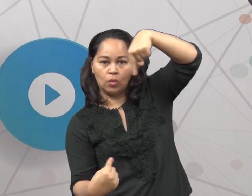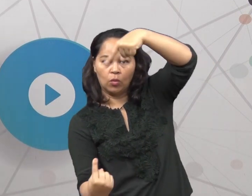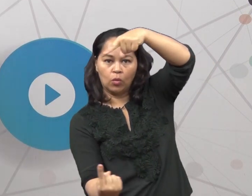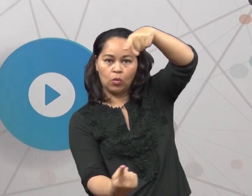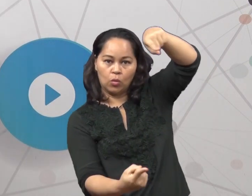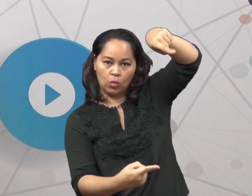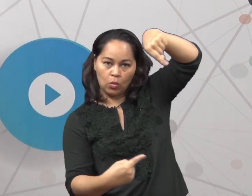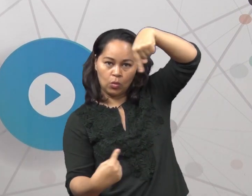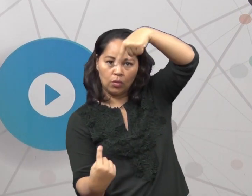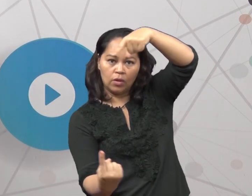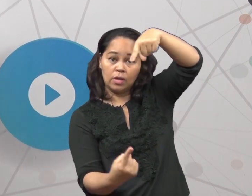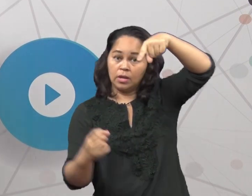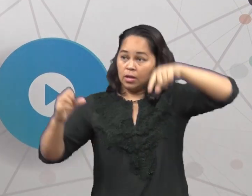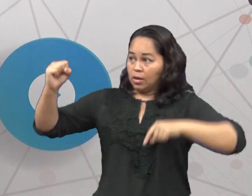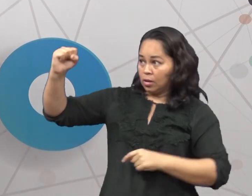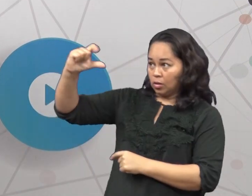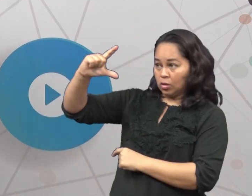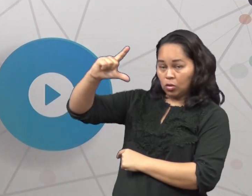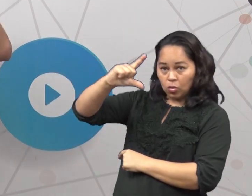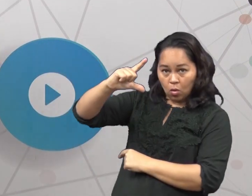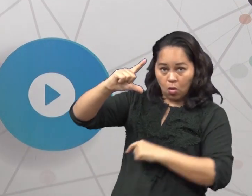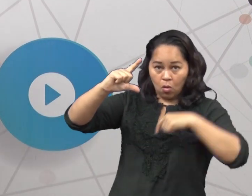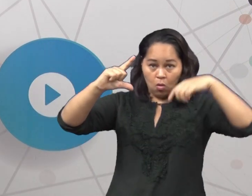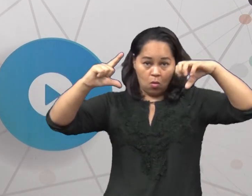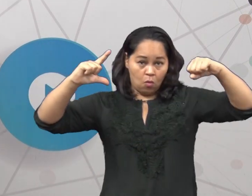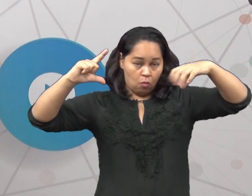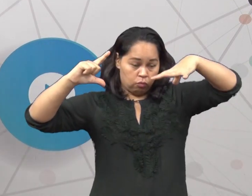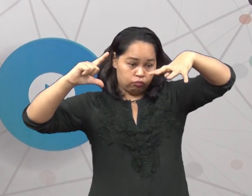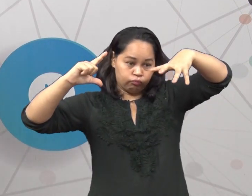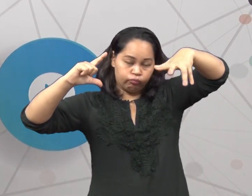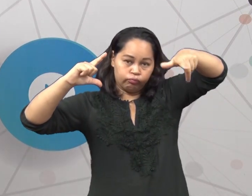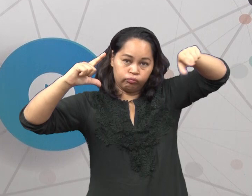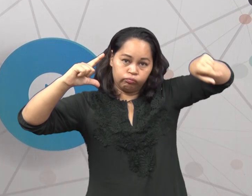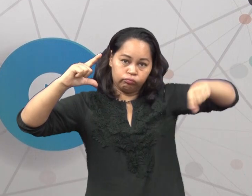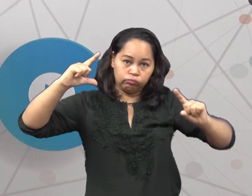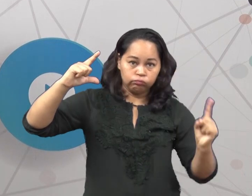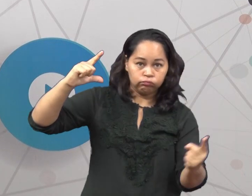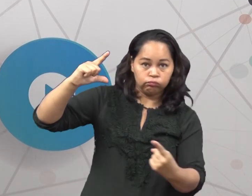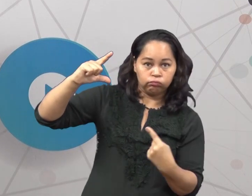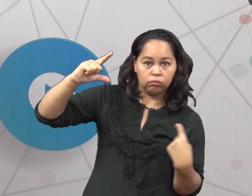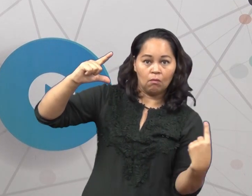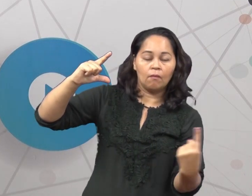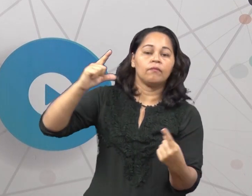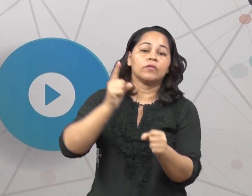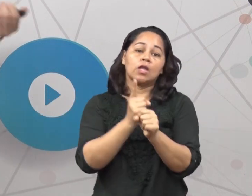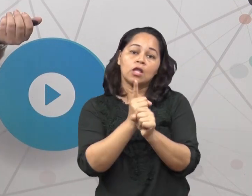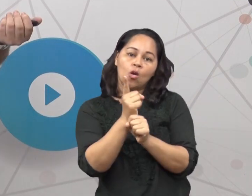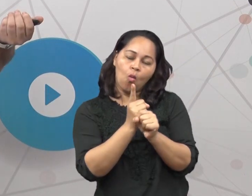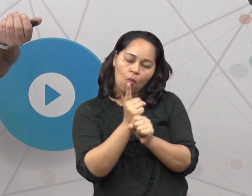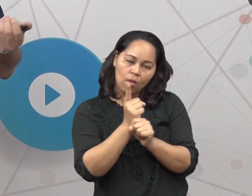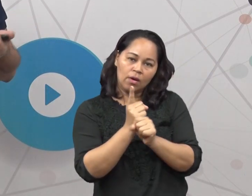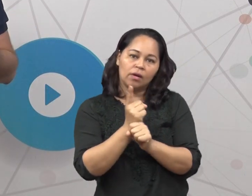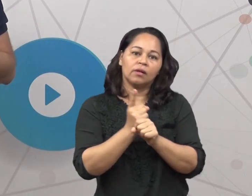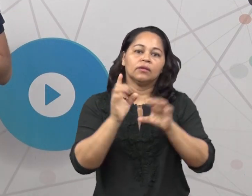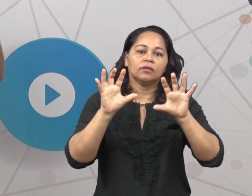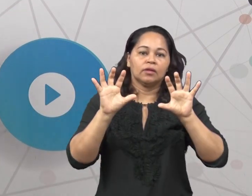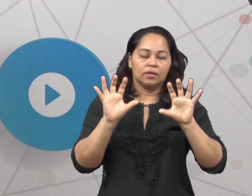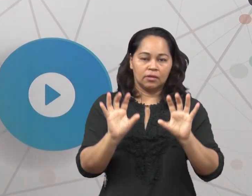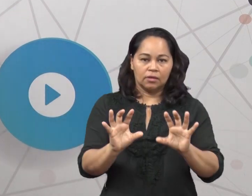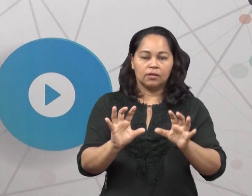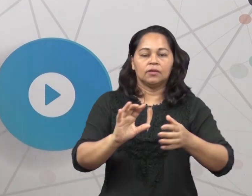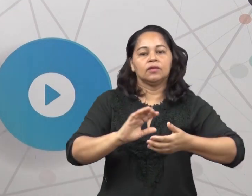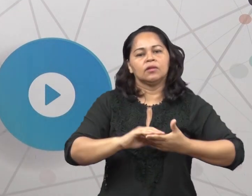ao redor do Sol para que nós pudéssemos ter um ano. Porque senão como é que nós